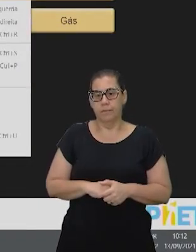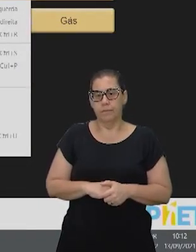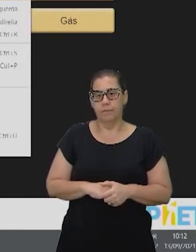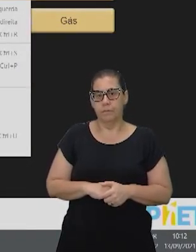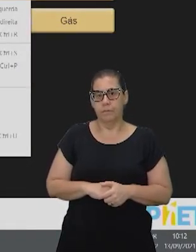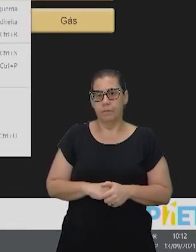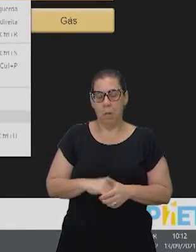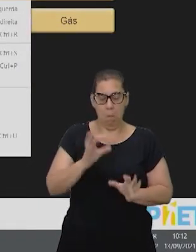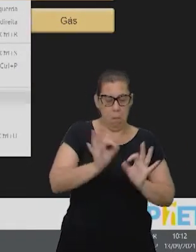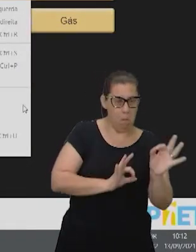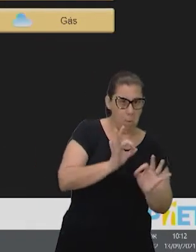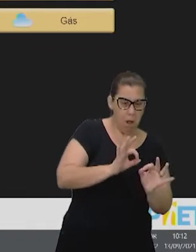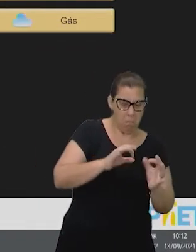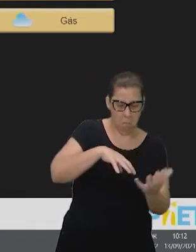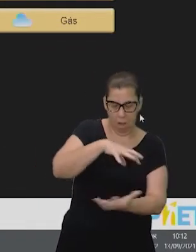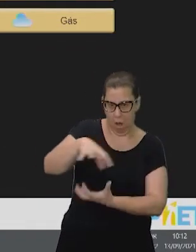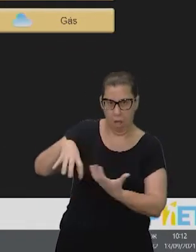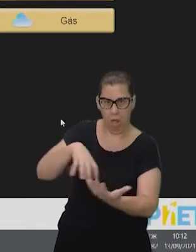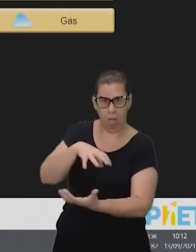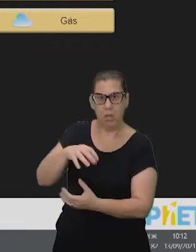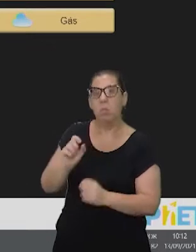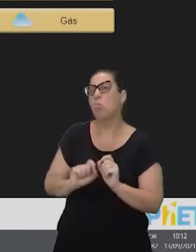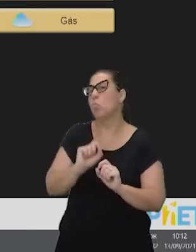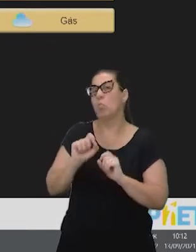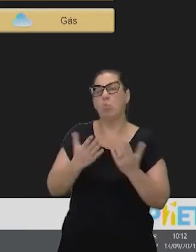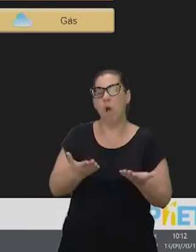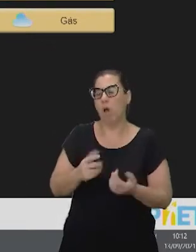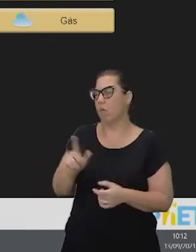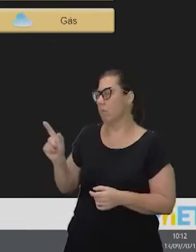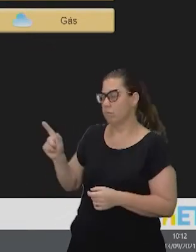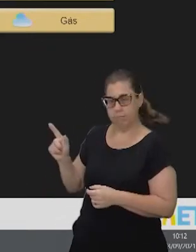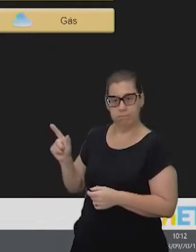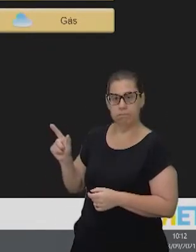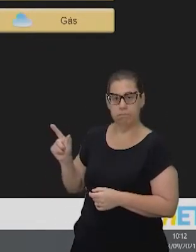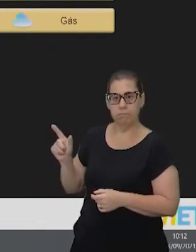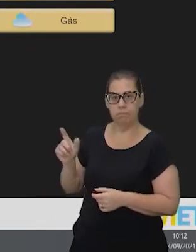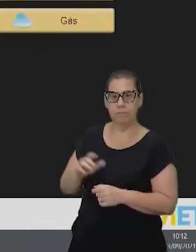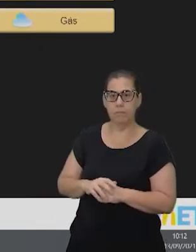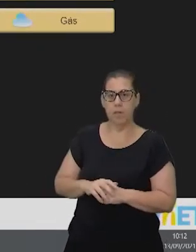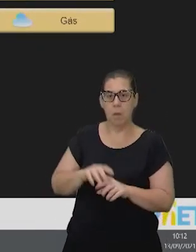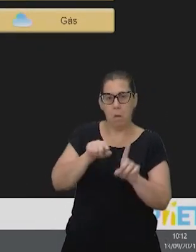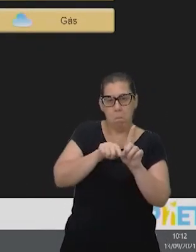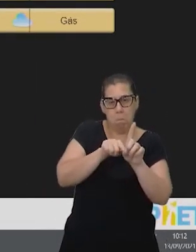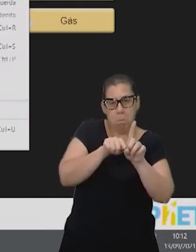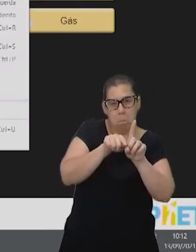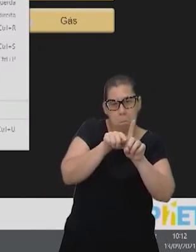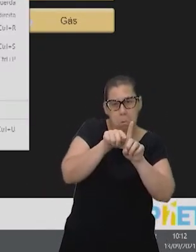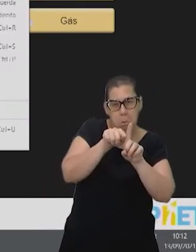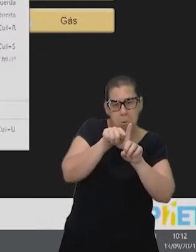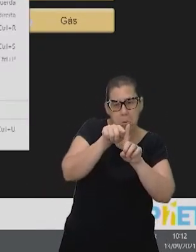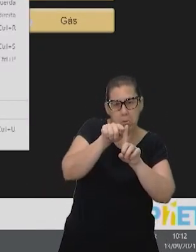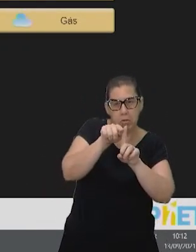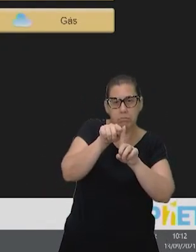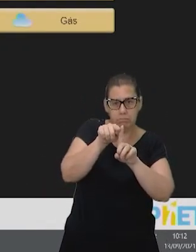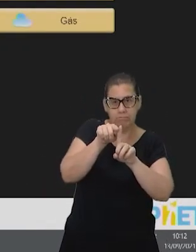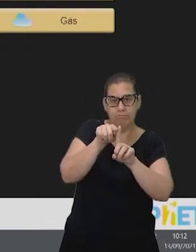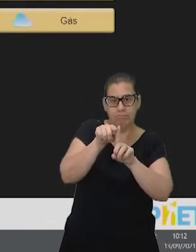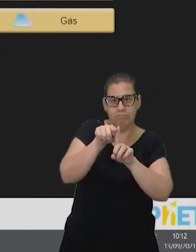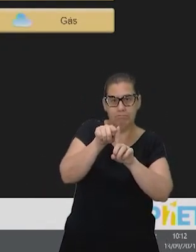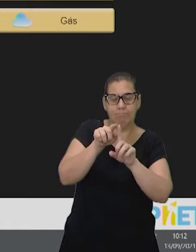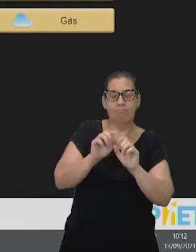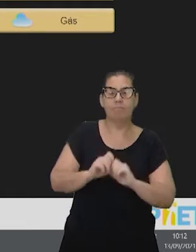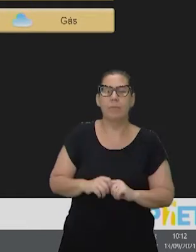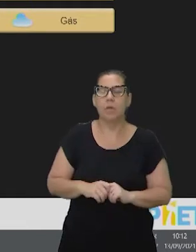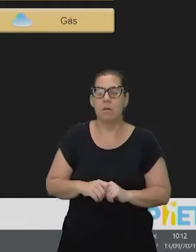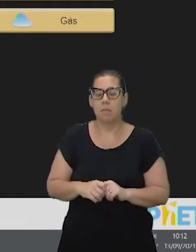ordem e desordem. Olha só, eu estou mexendo aqui nessa barrinha e estou esquentando um pouquinho, ou seja, estou fornecendo aqui